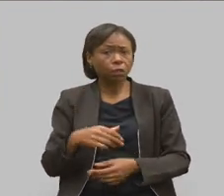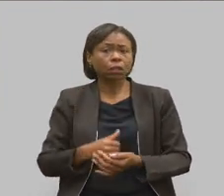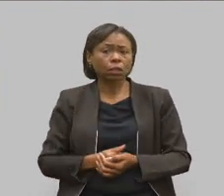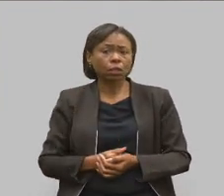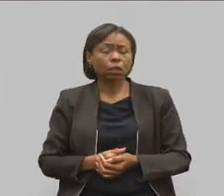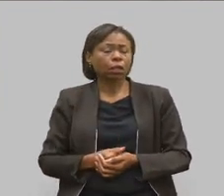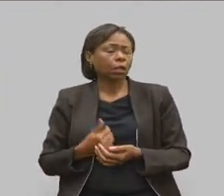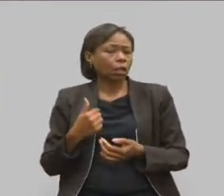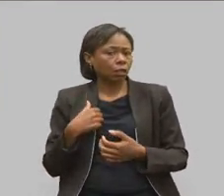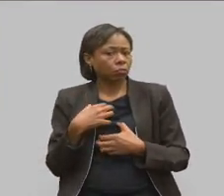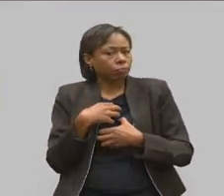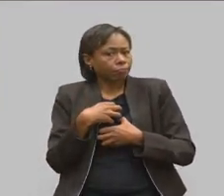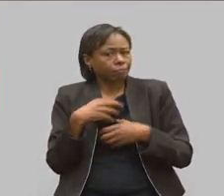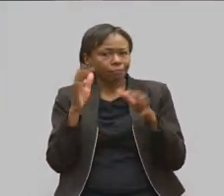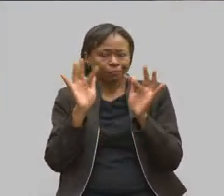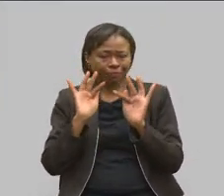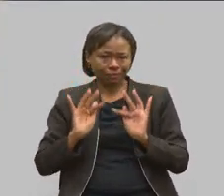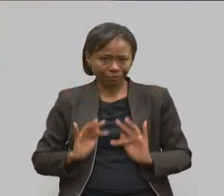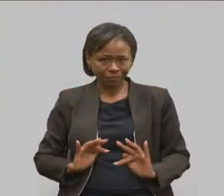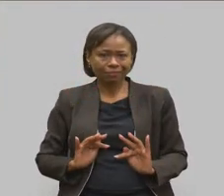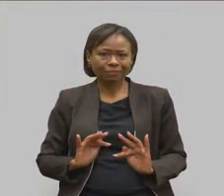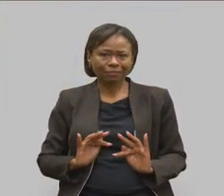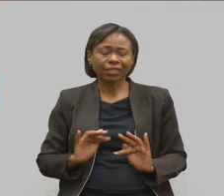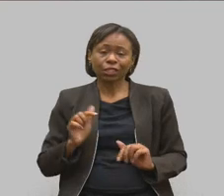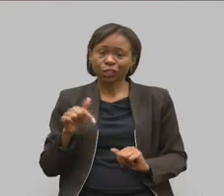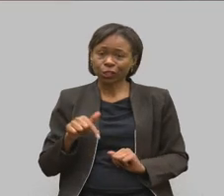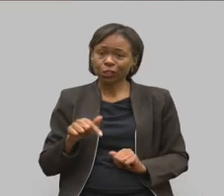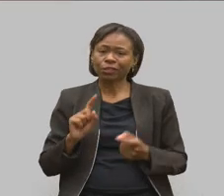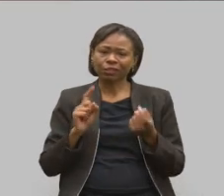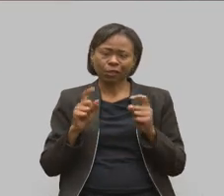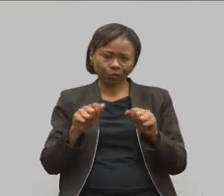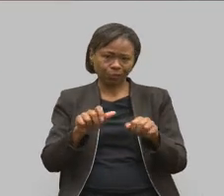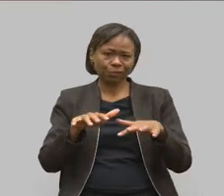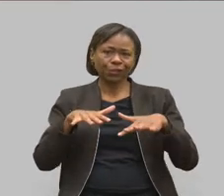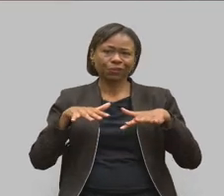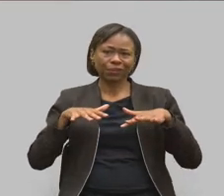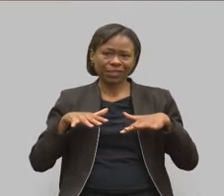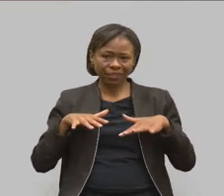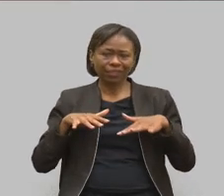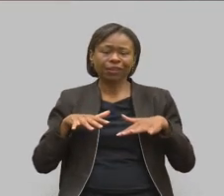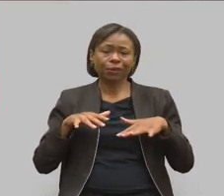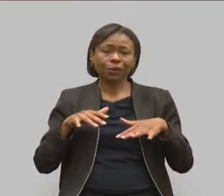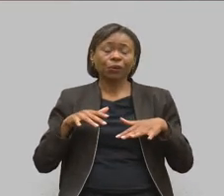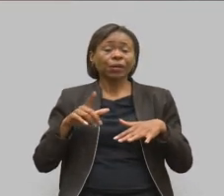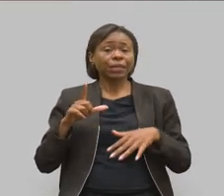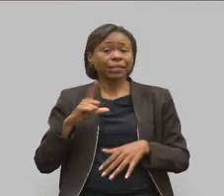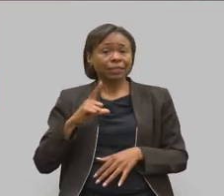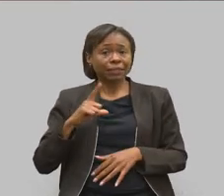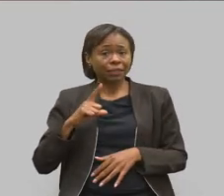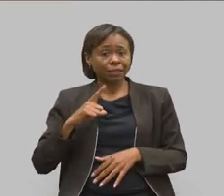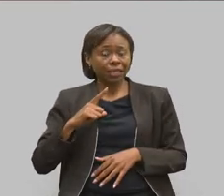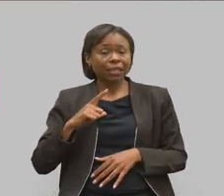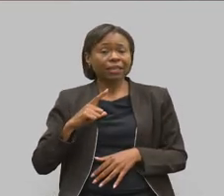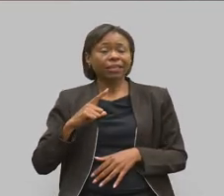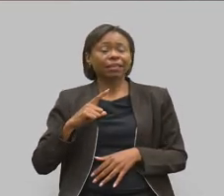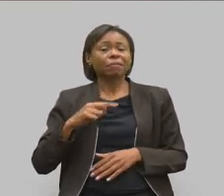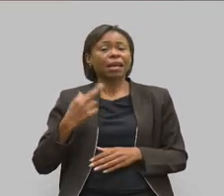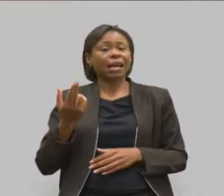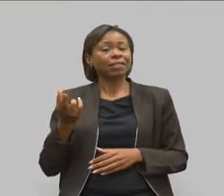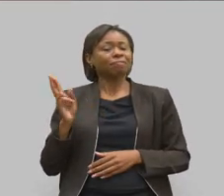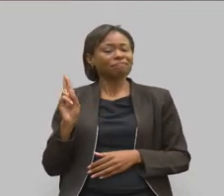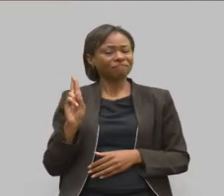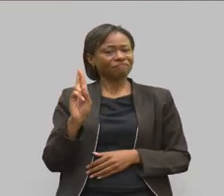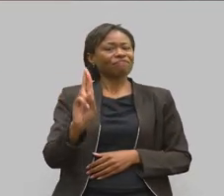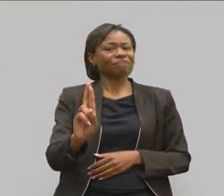muito feliz desta audiência eh ter essa representatividade